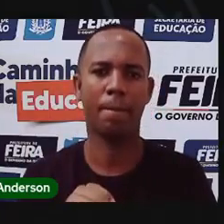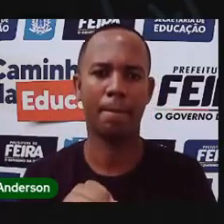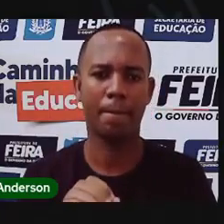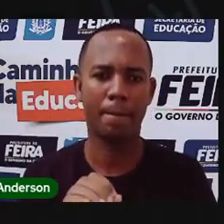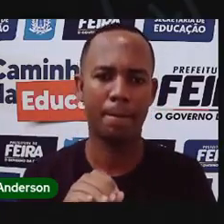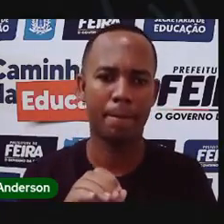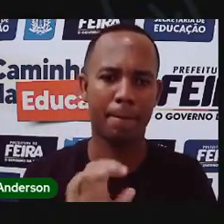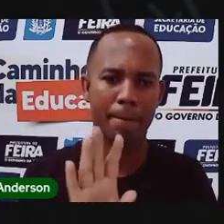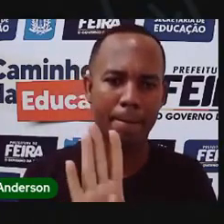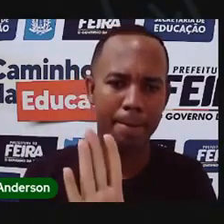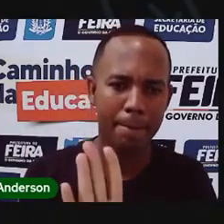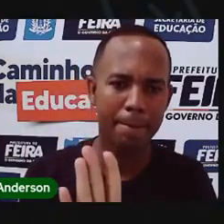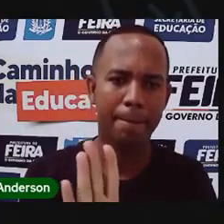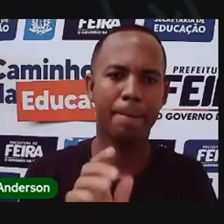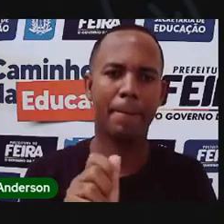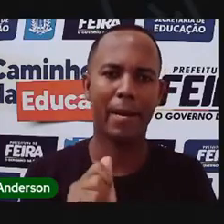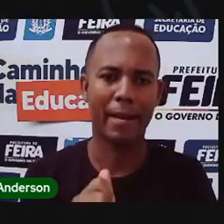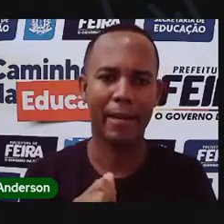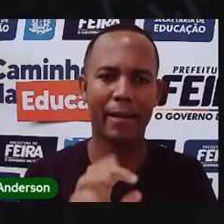bato.